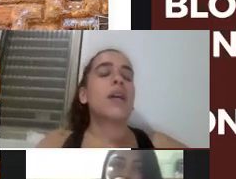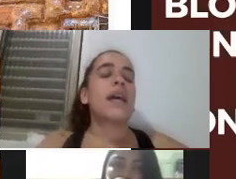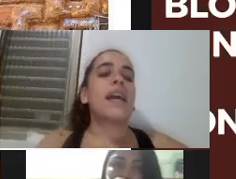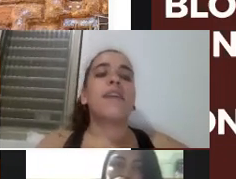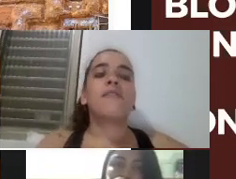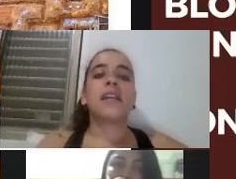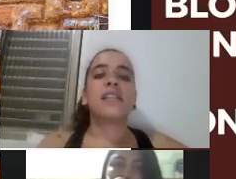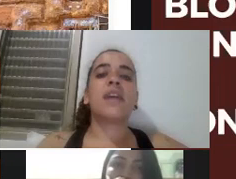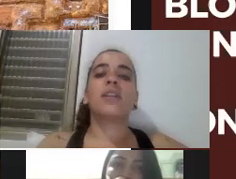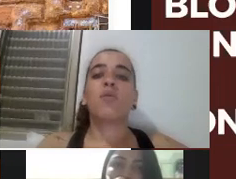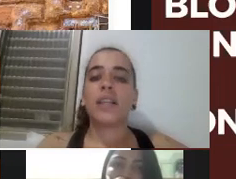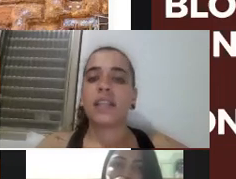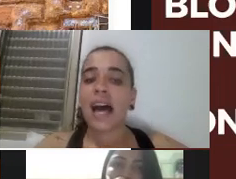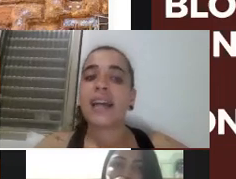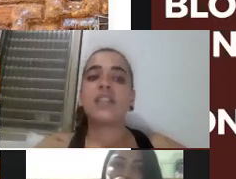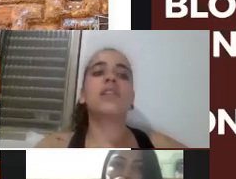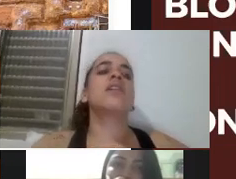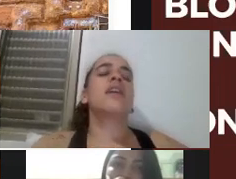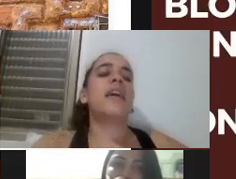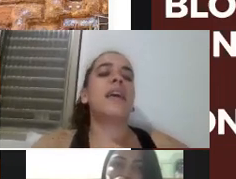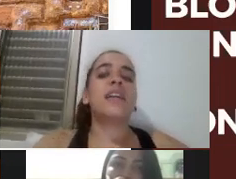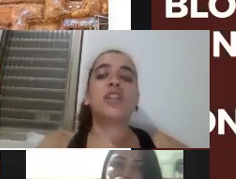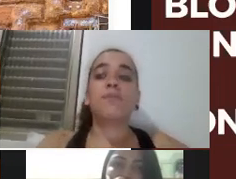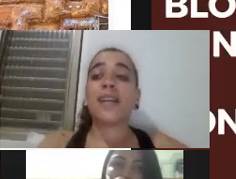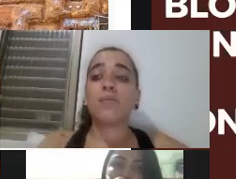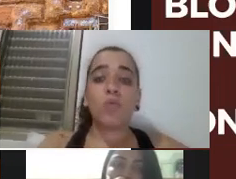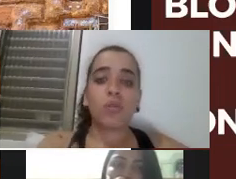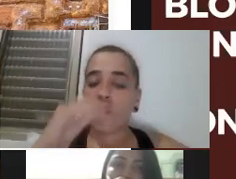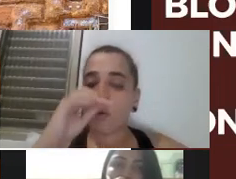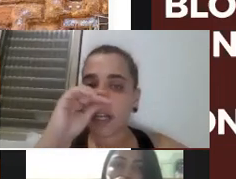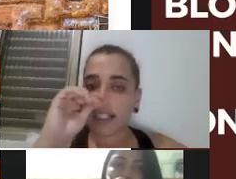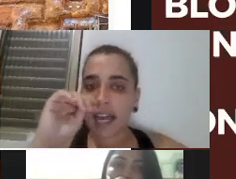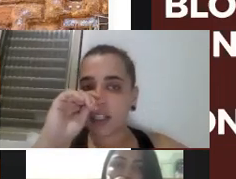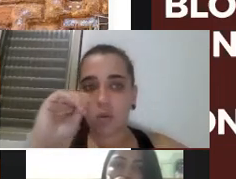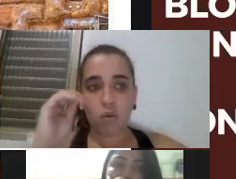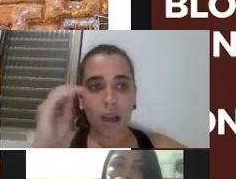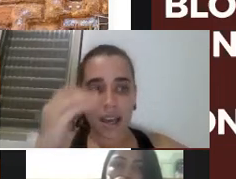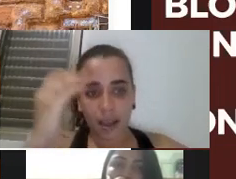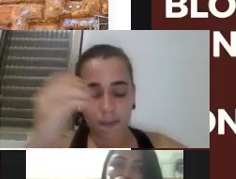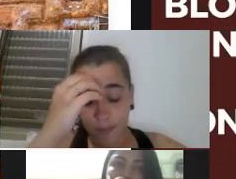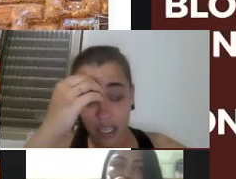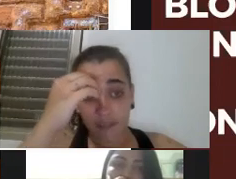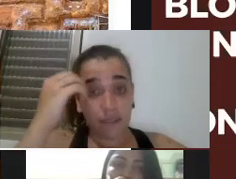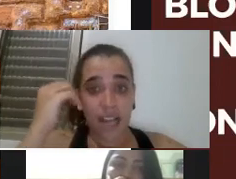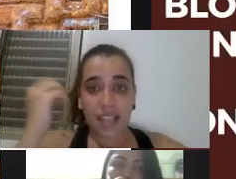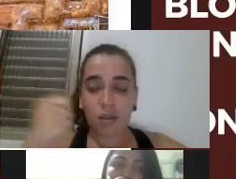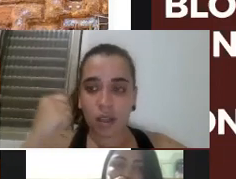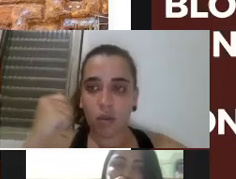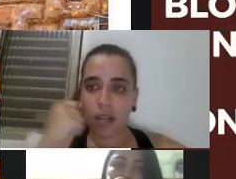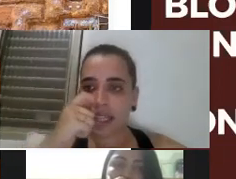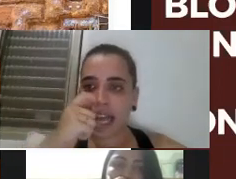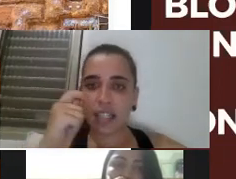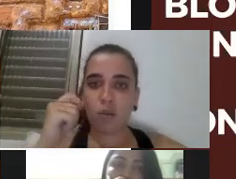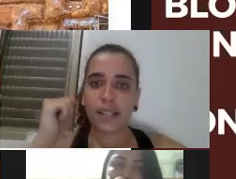como fiscalizador da qualidade. A gente mexe muito com a concretagem, com a verificação